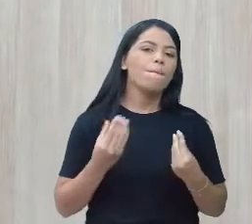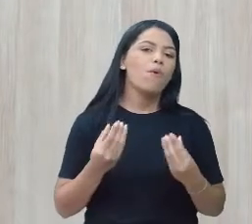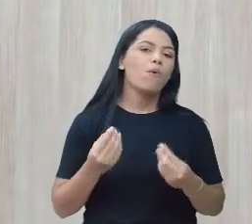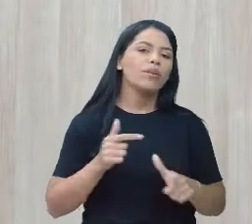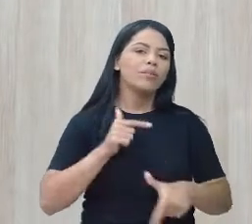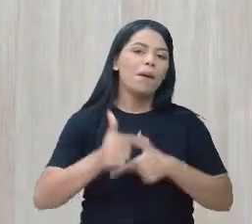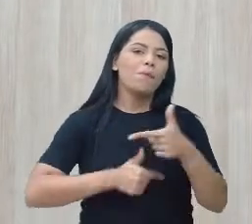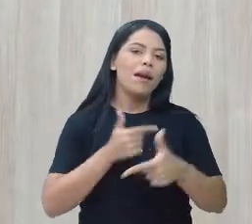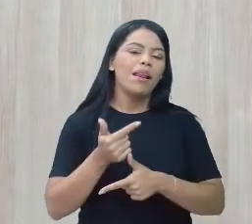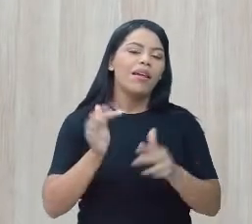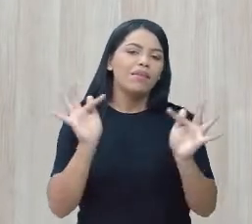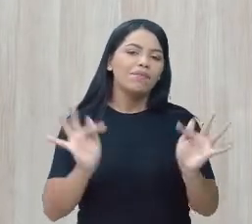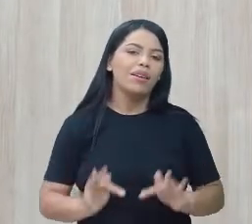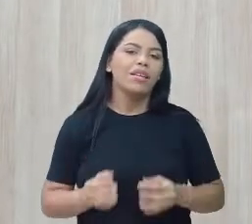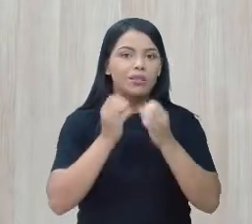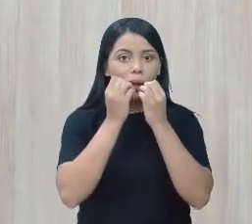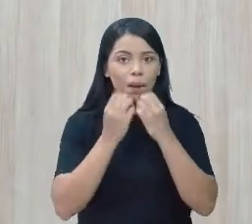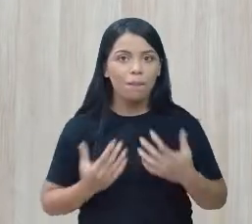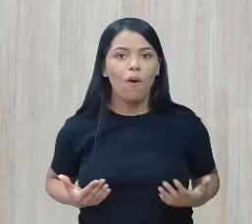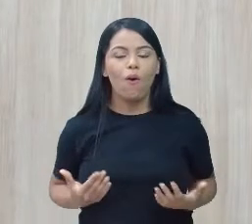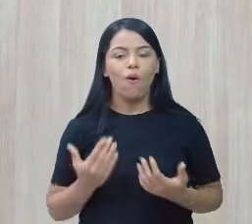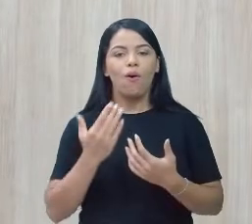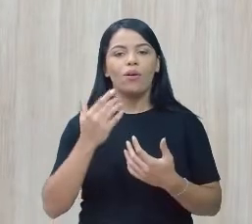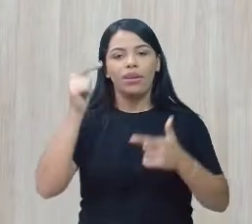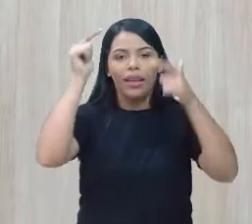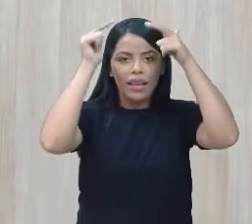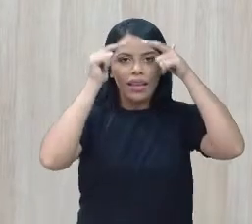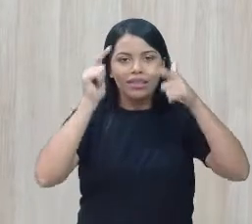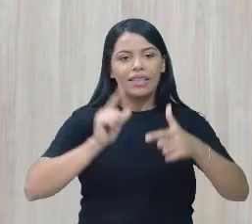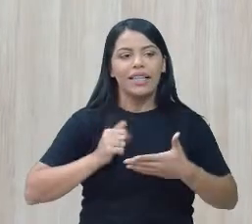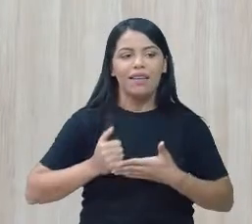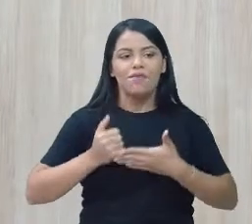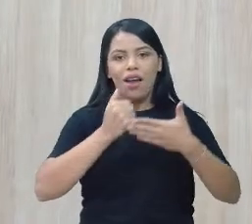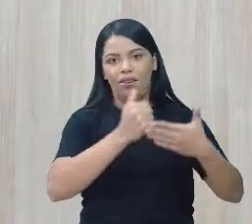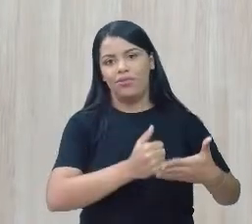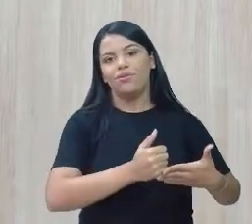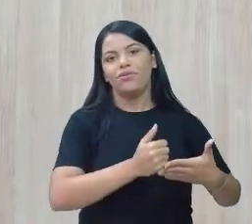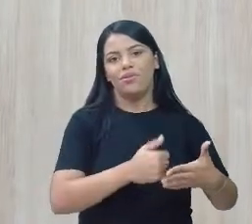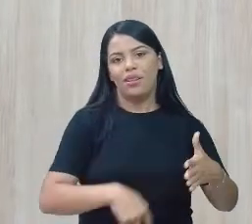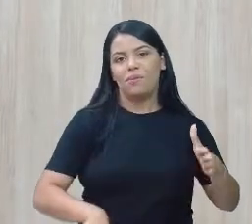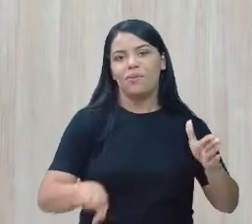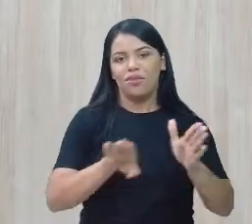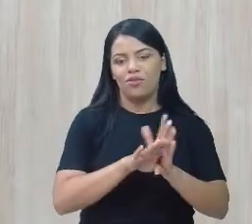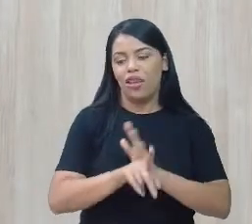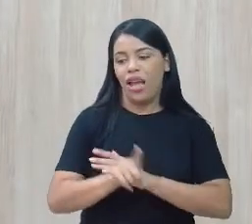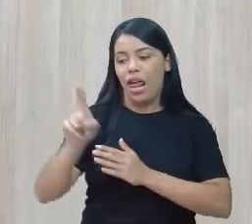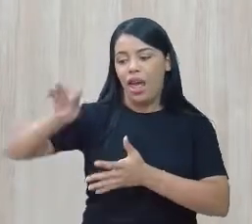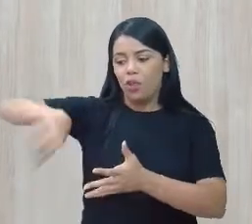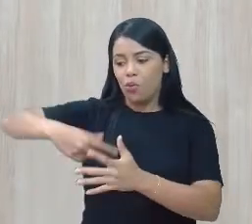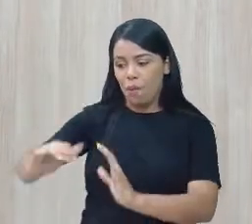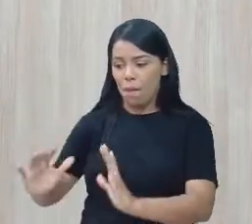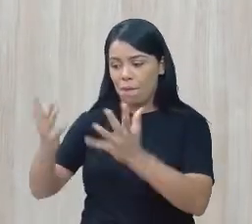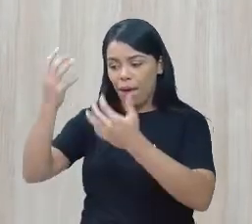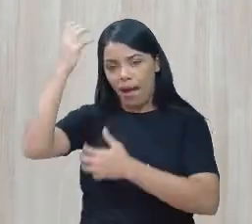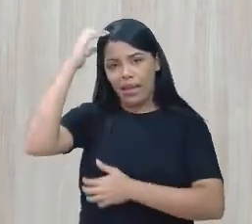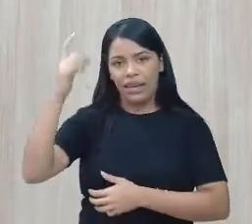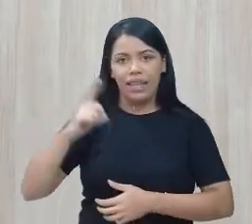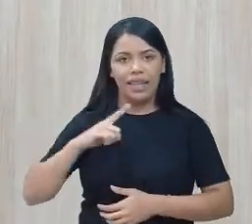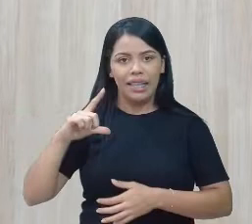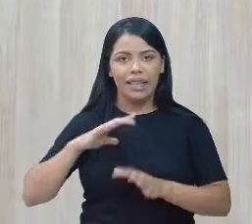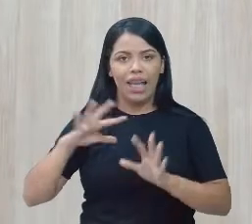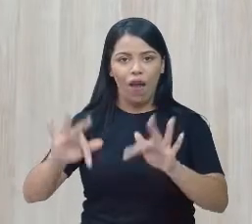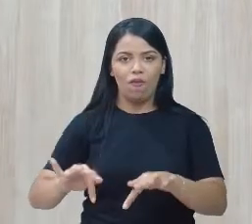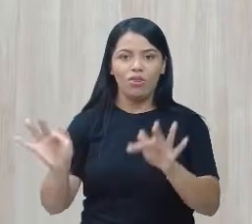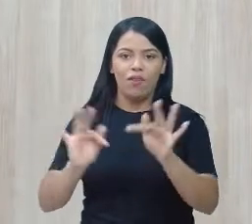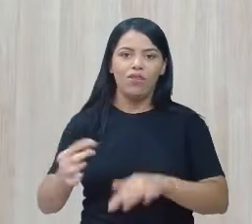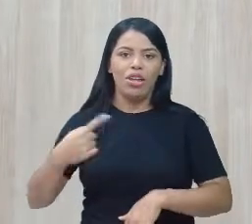feliz. Que bom que a Cinderela pôde ter a ajuda dela, né? Para chegar ao baile e ter o seu final feliz. O nosso final feliz qual é? É a